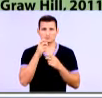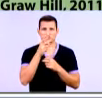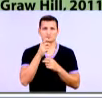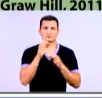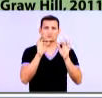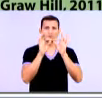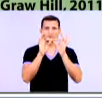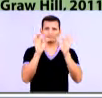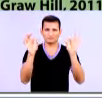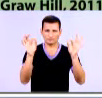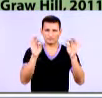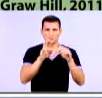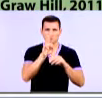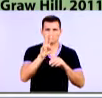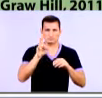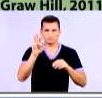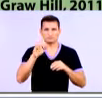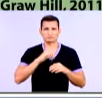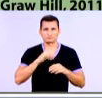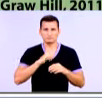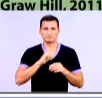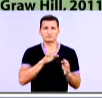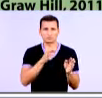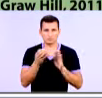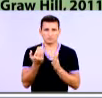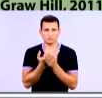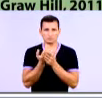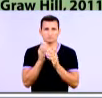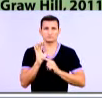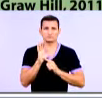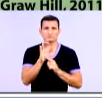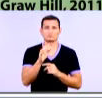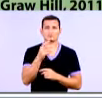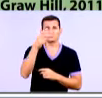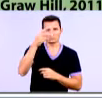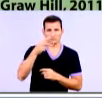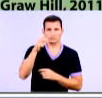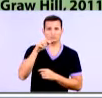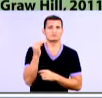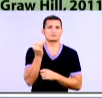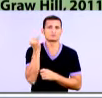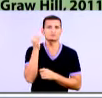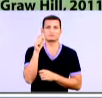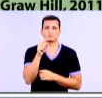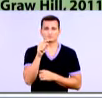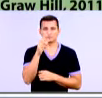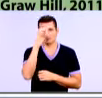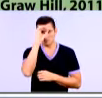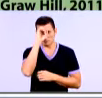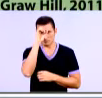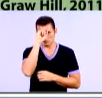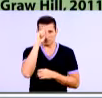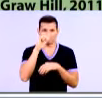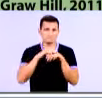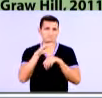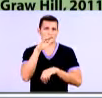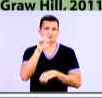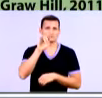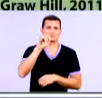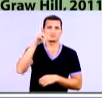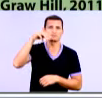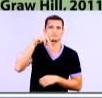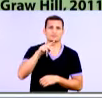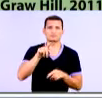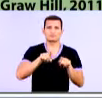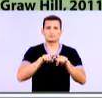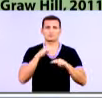nós indicamos lá durante a aula, né? Então, esses dois links são importantes para você, para aprender mais sobre o GIMP e para